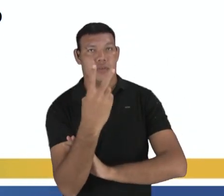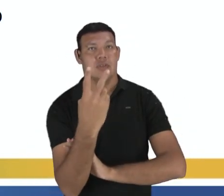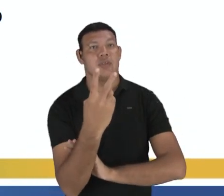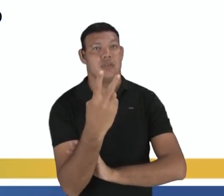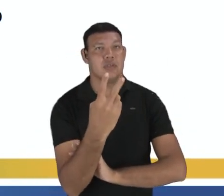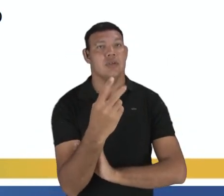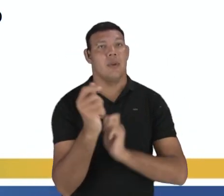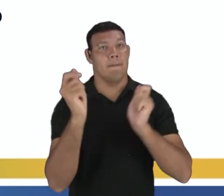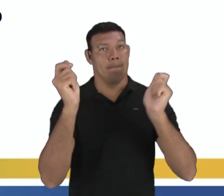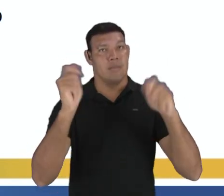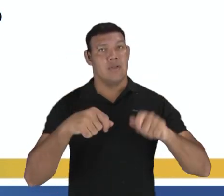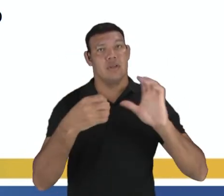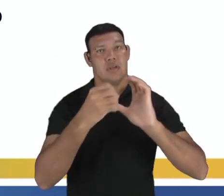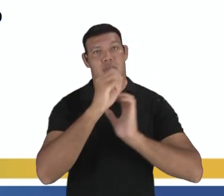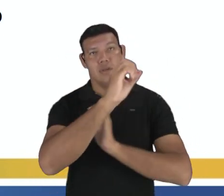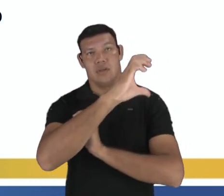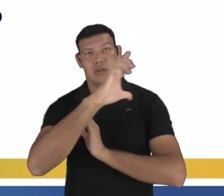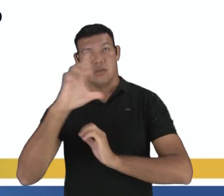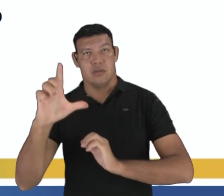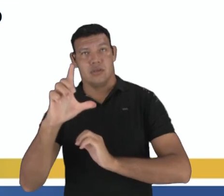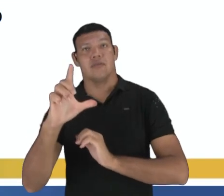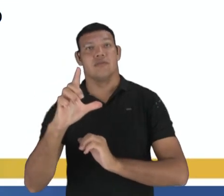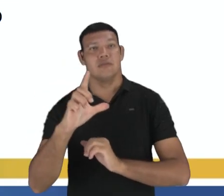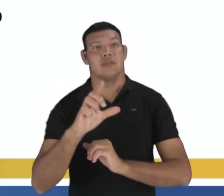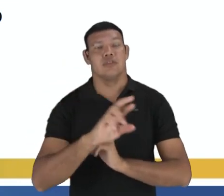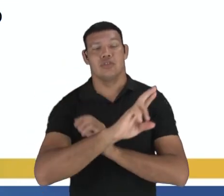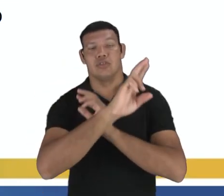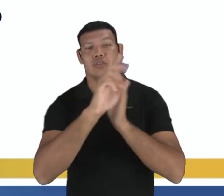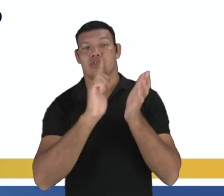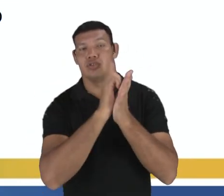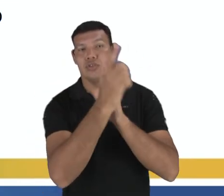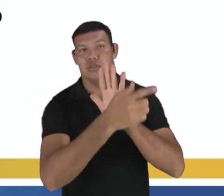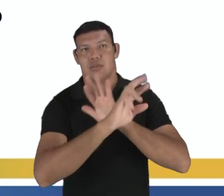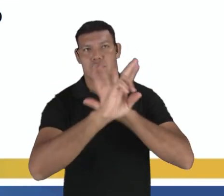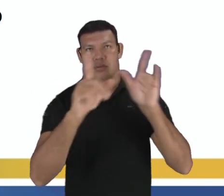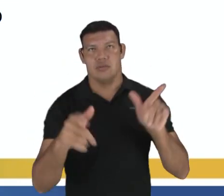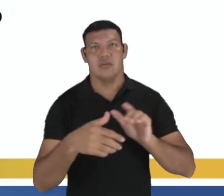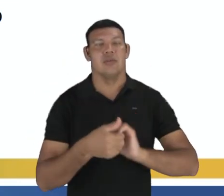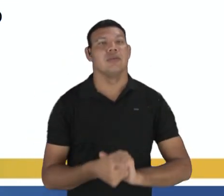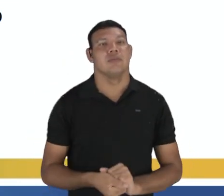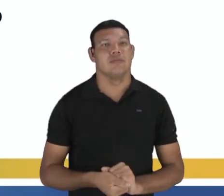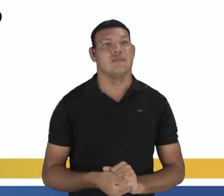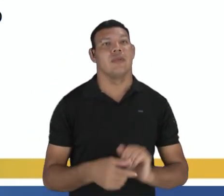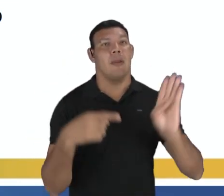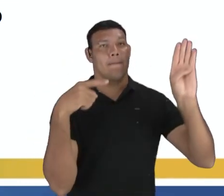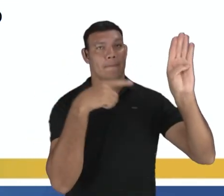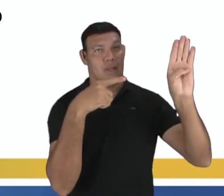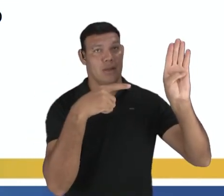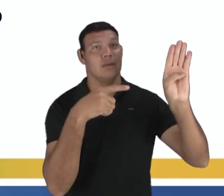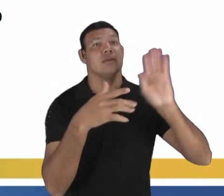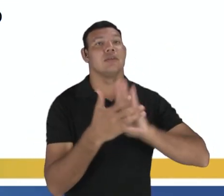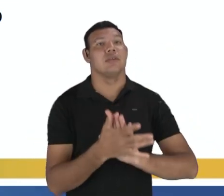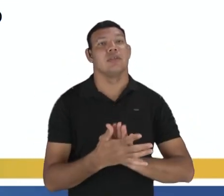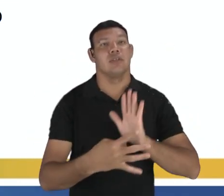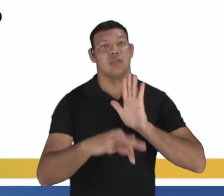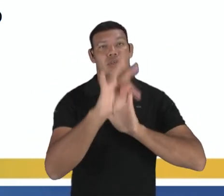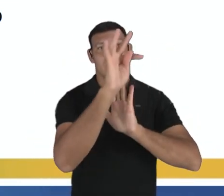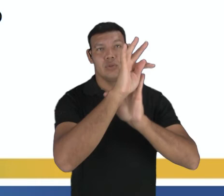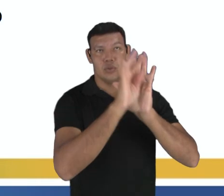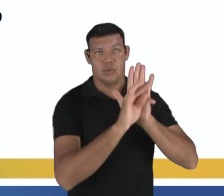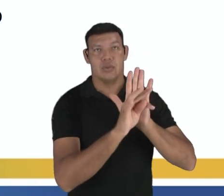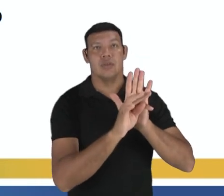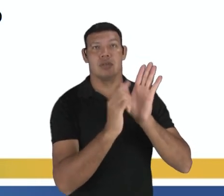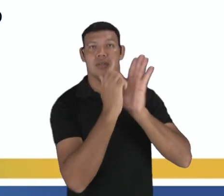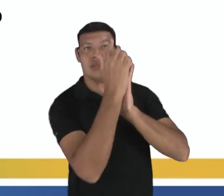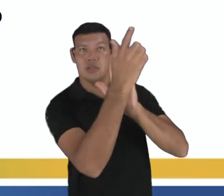ao mesmo gênero. Como vocês podem ver, a nossa questão correta aí é a letra B. Os textos são de